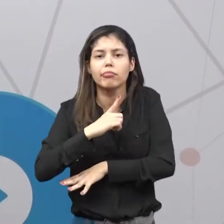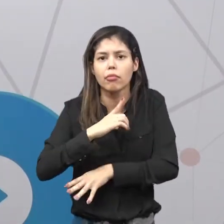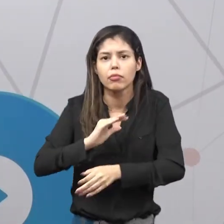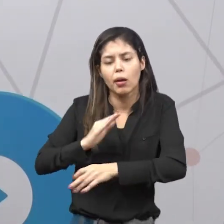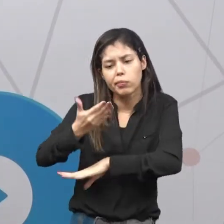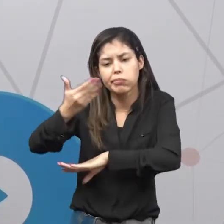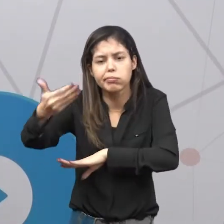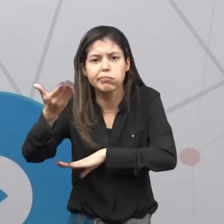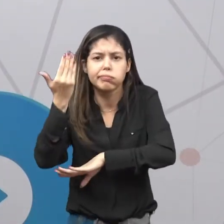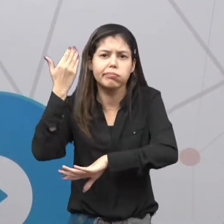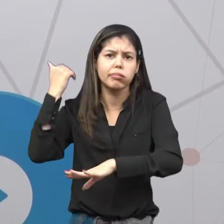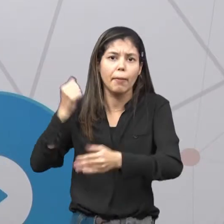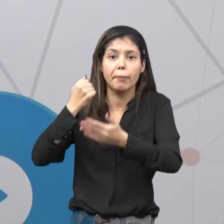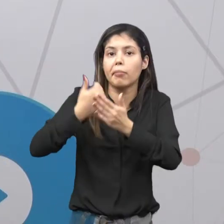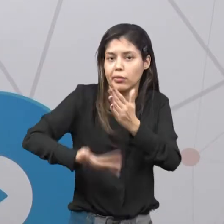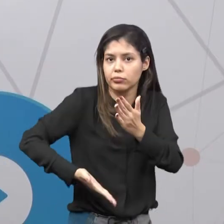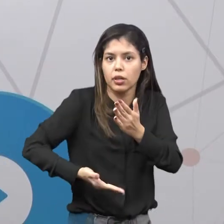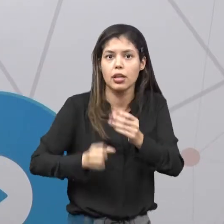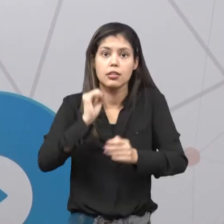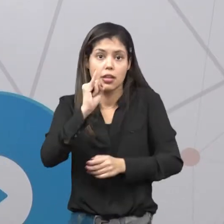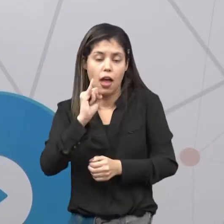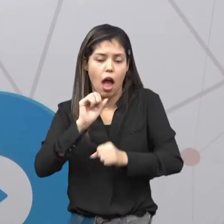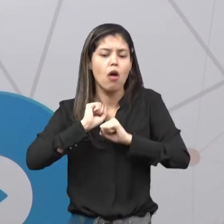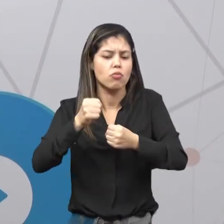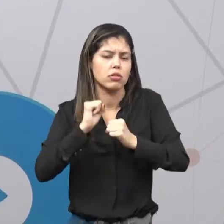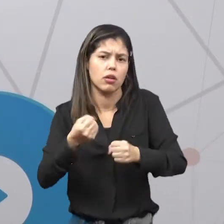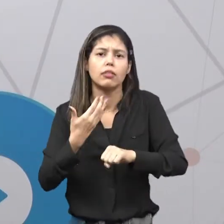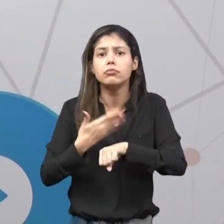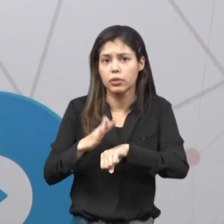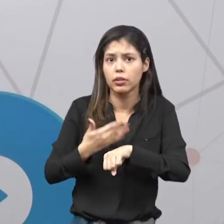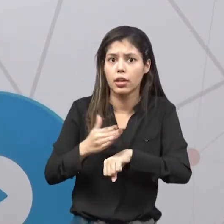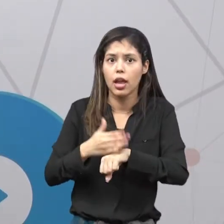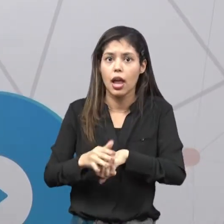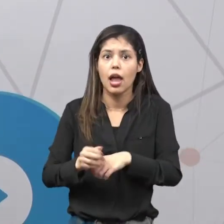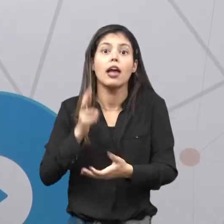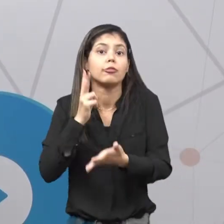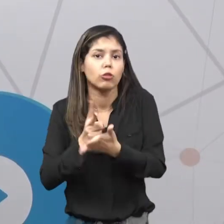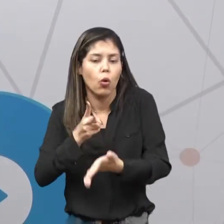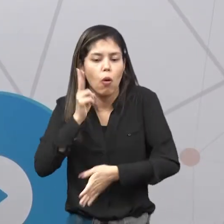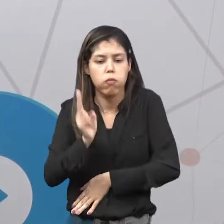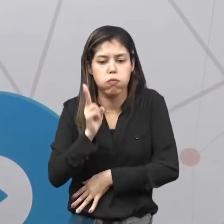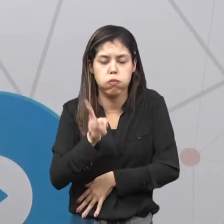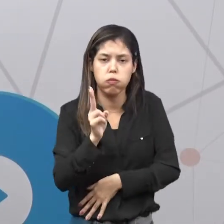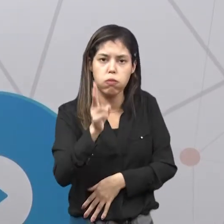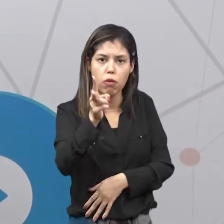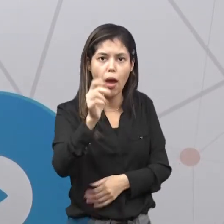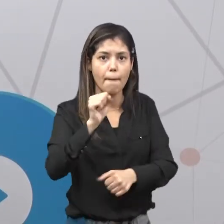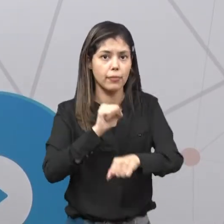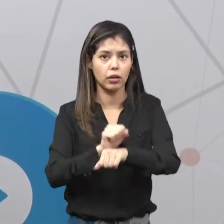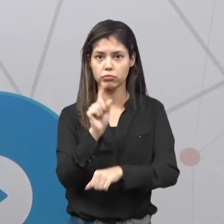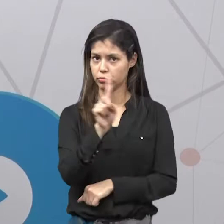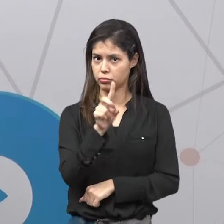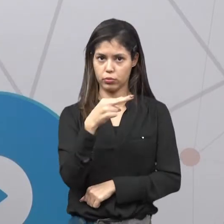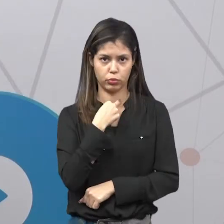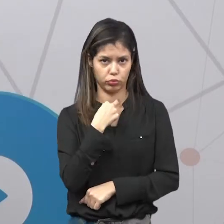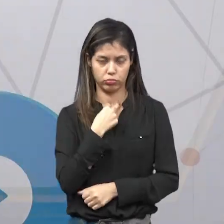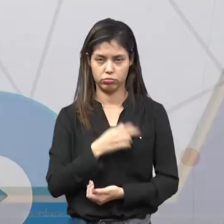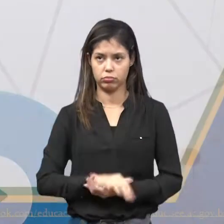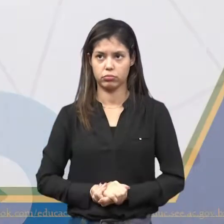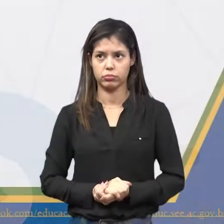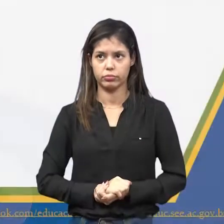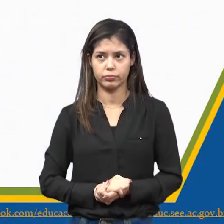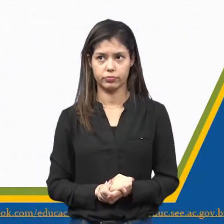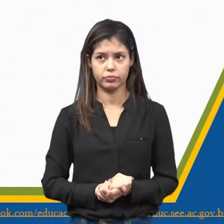esse exercício. Então, se você faz algum exercício, alguma prática, ele tem que ser constante e não pode parar.